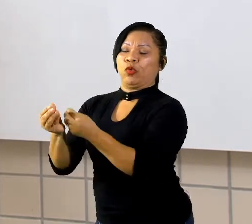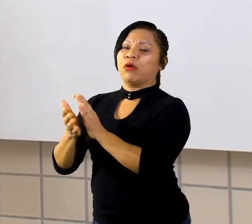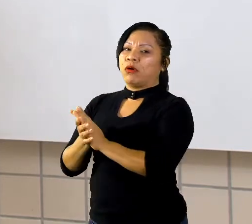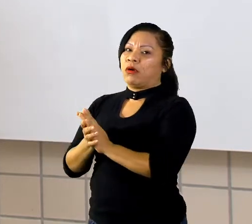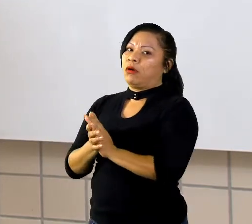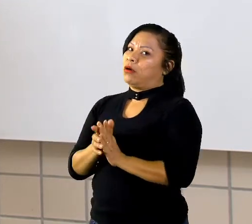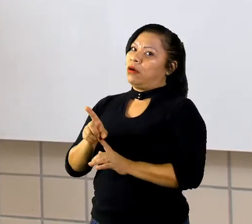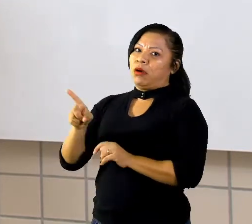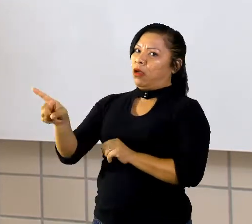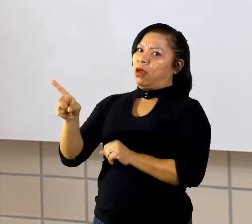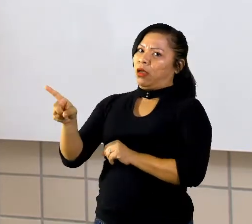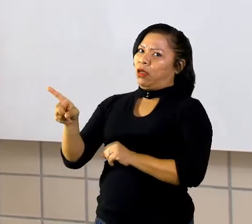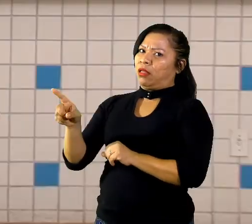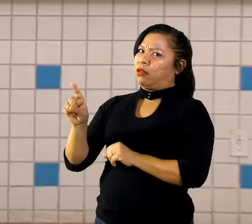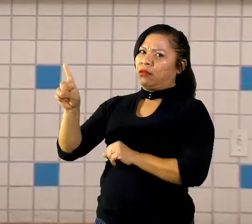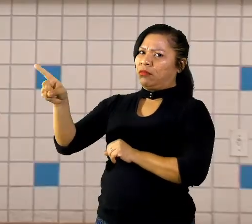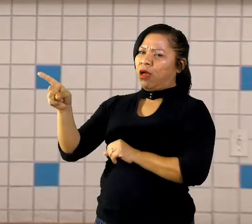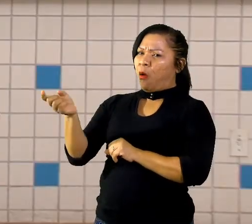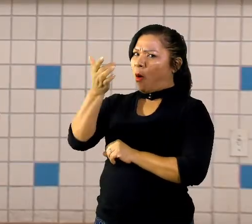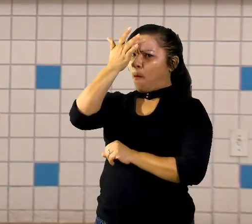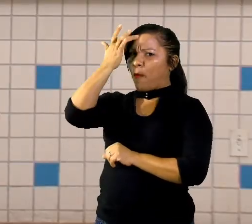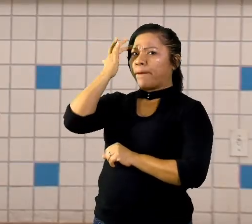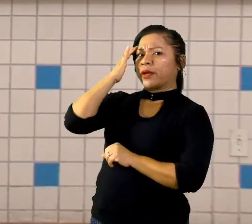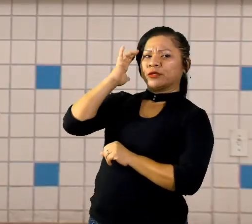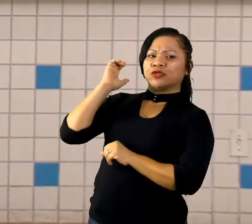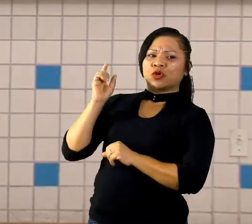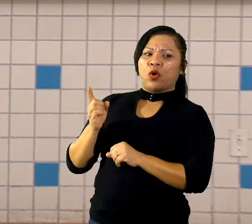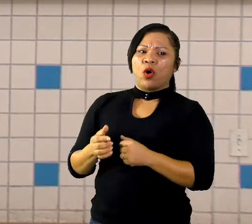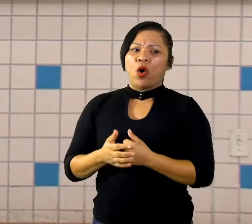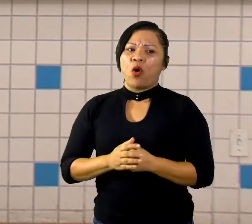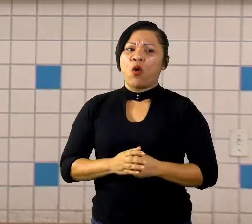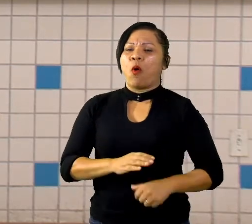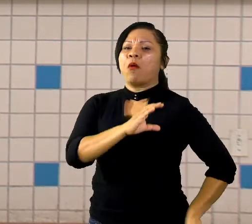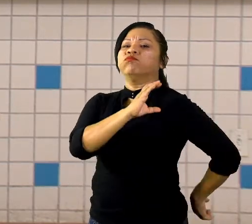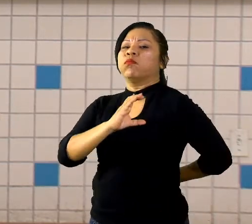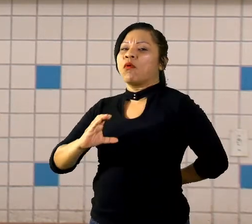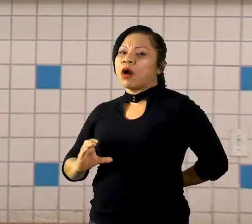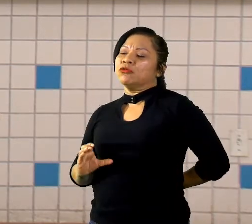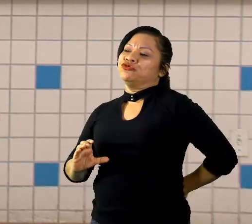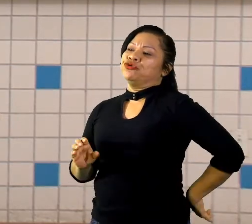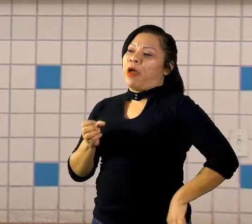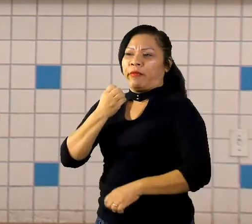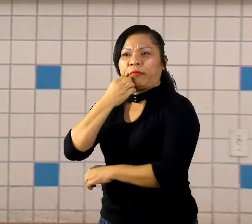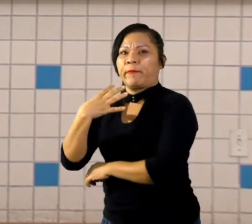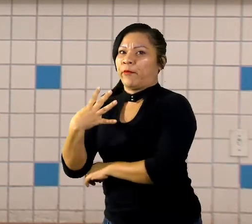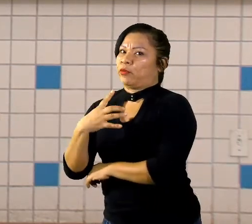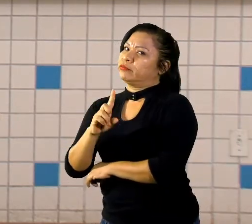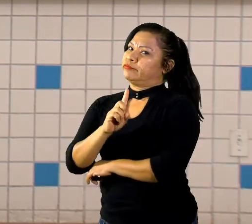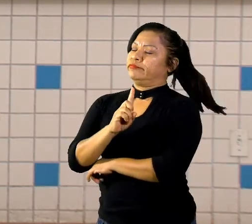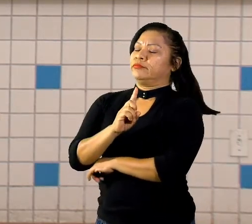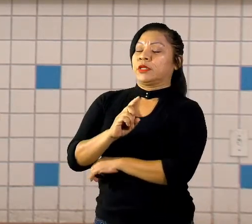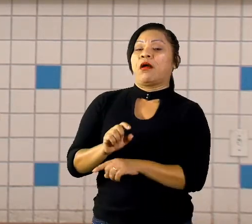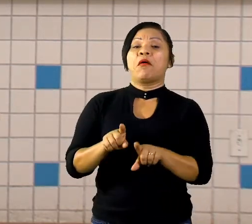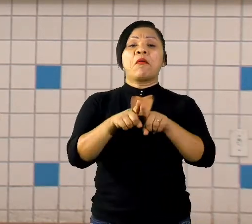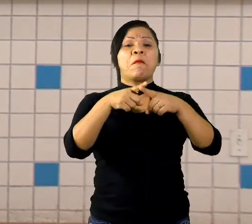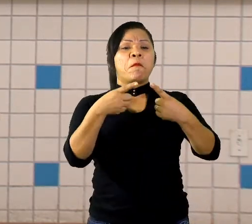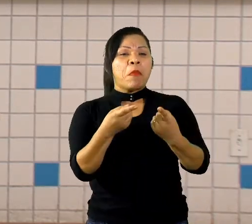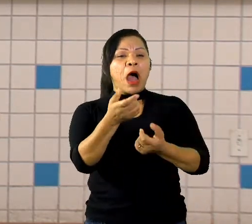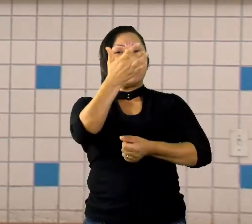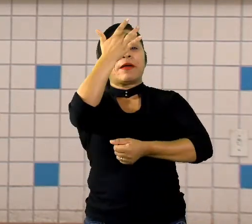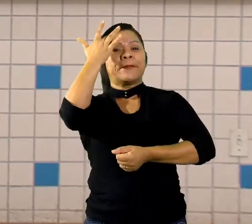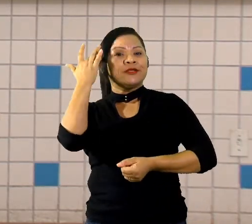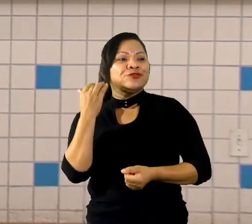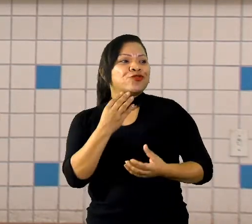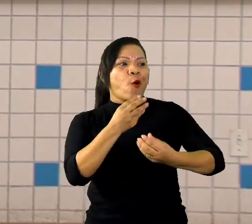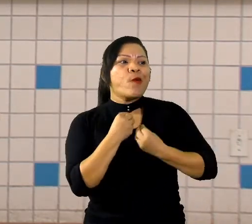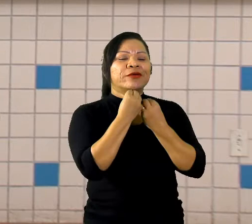candidato favorável. Mas a pessoa que oferece propostas que são comuns, que oferece ideias